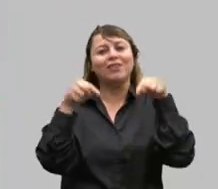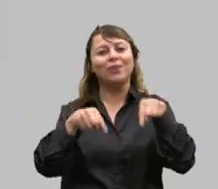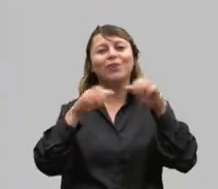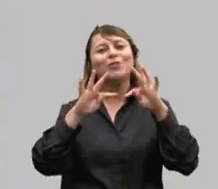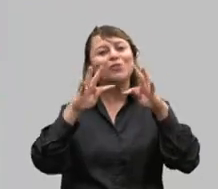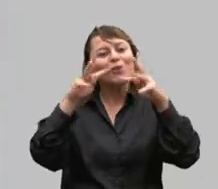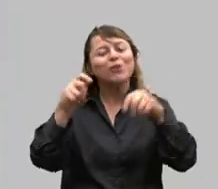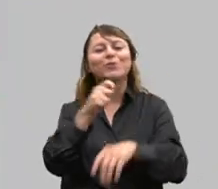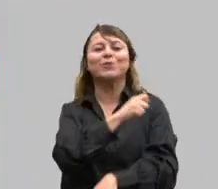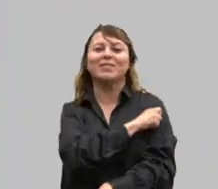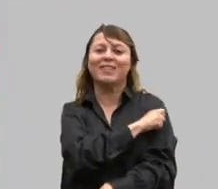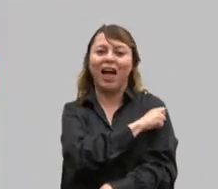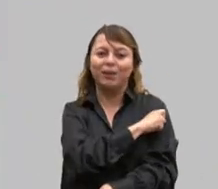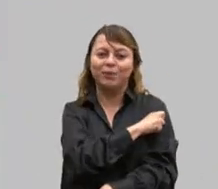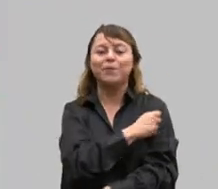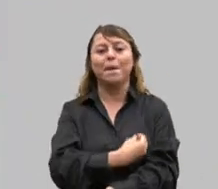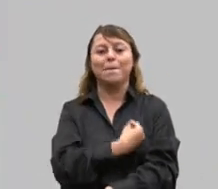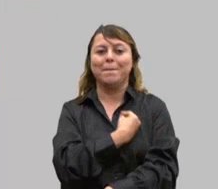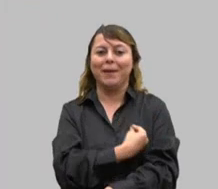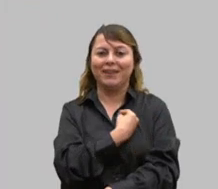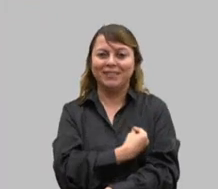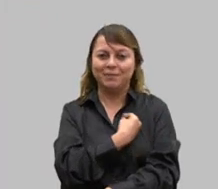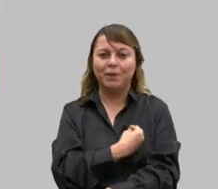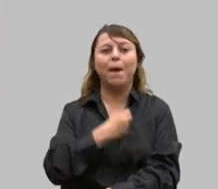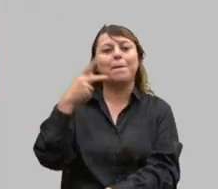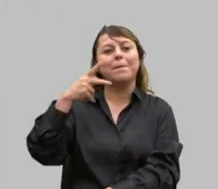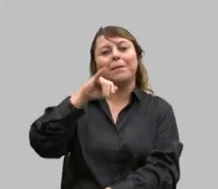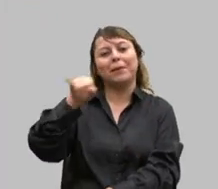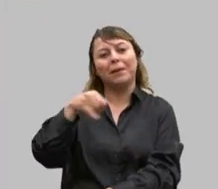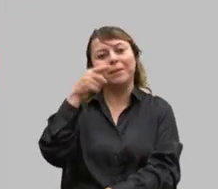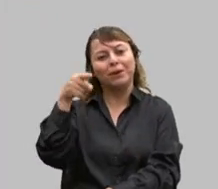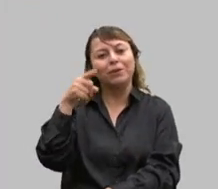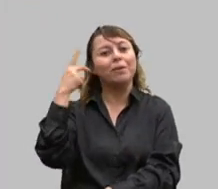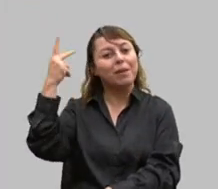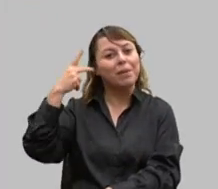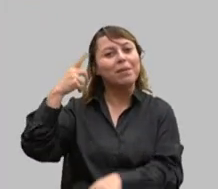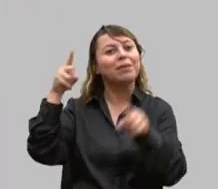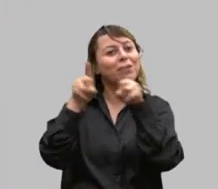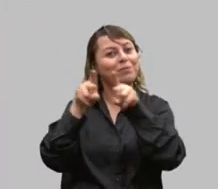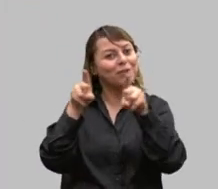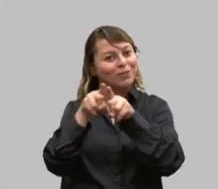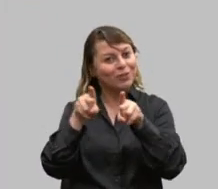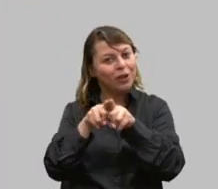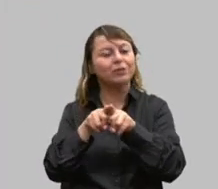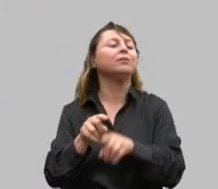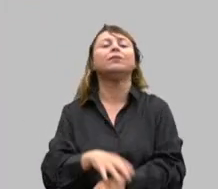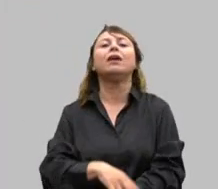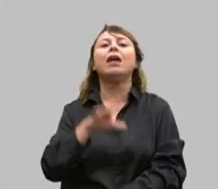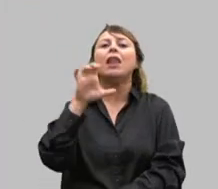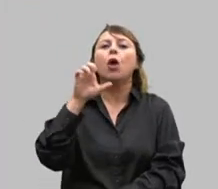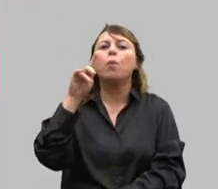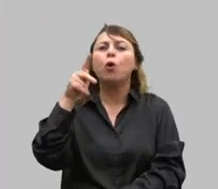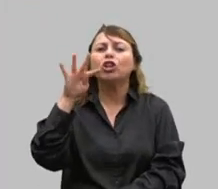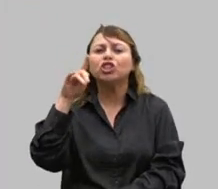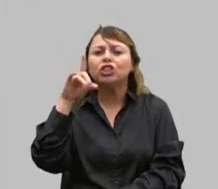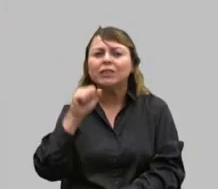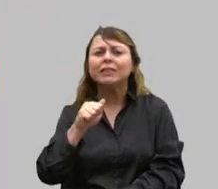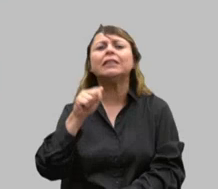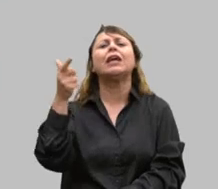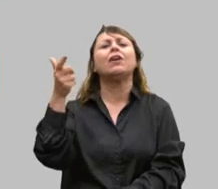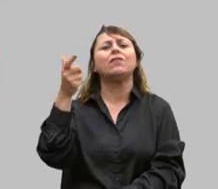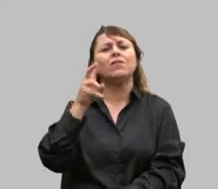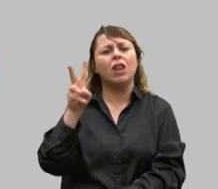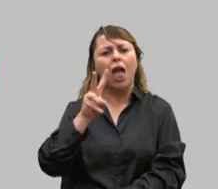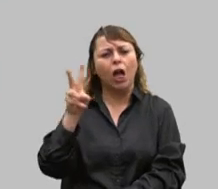os alunos e participantes do Parlamento jovem comento vereador de Leopoldina Gilmar Vereador também de Leopoldina